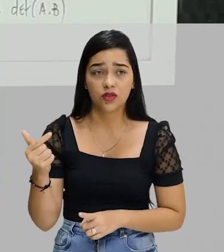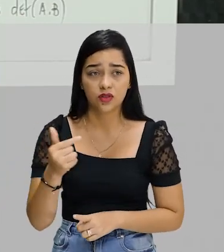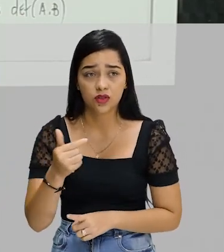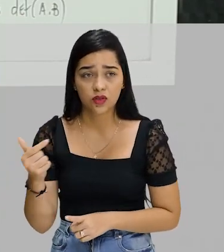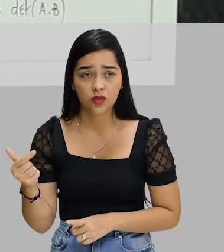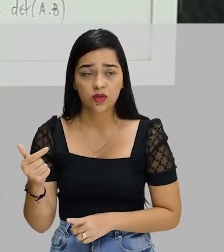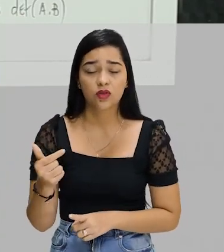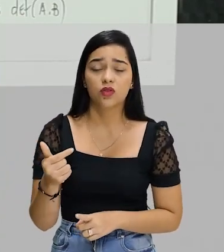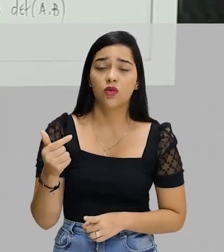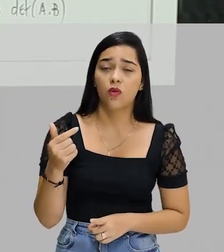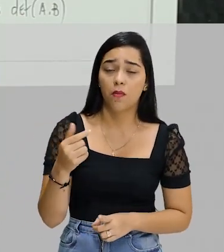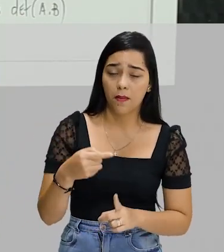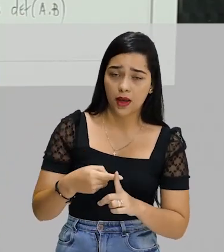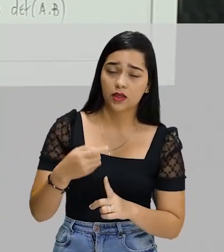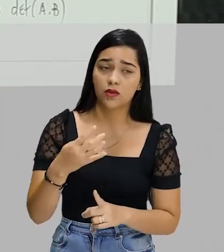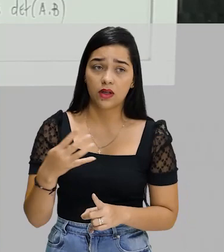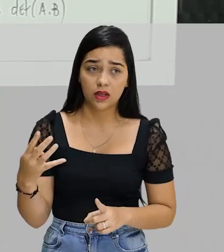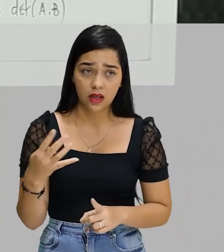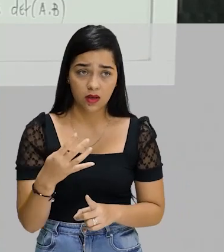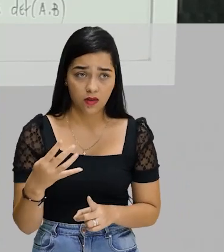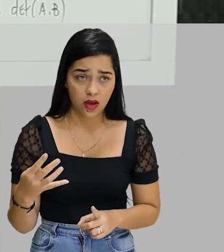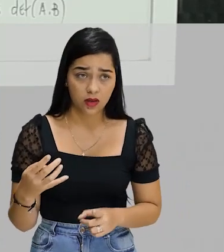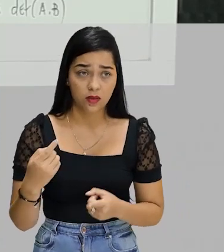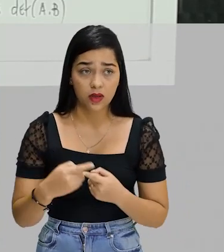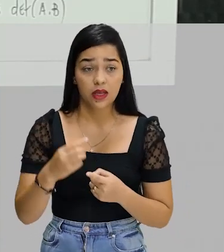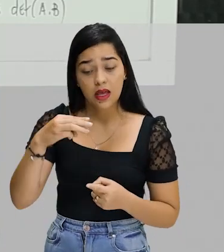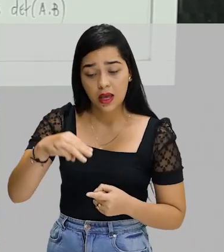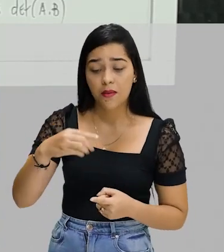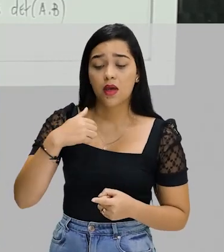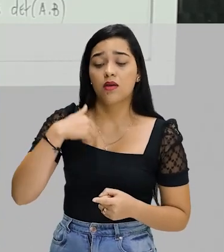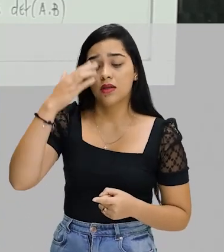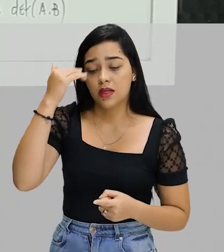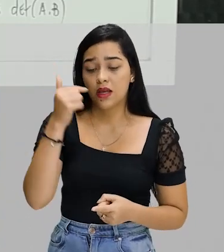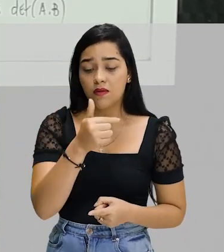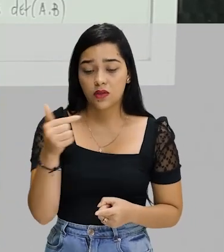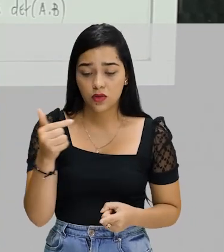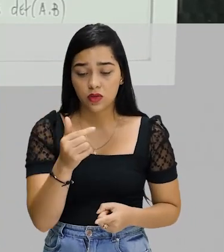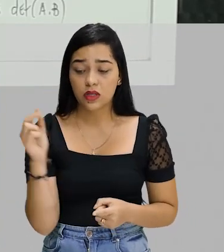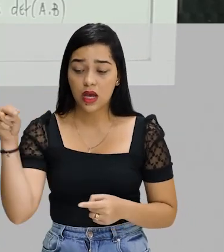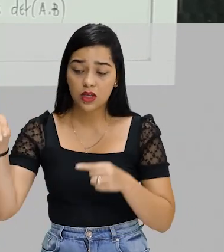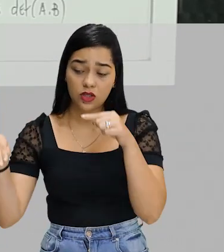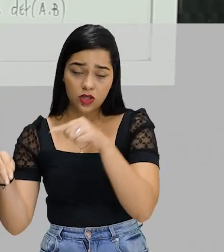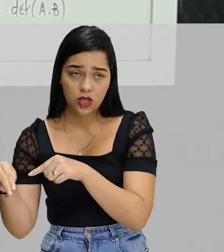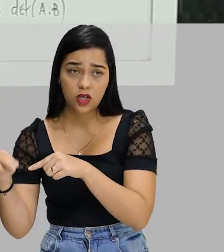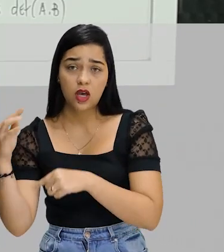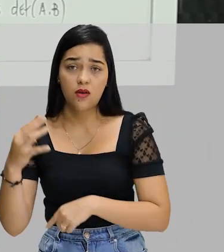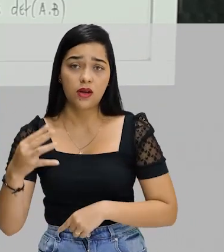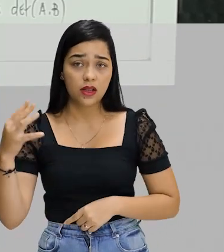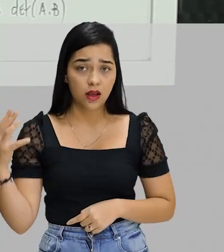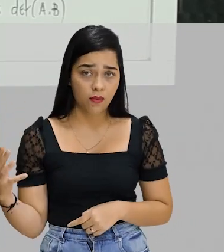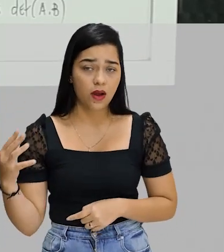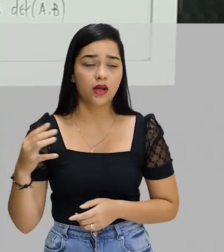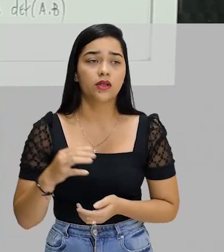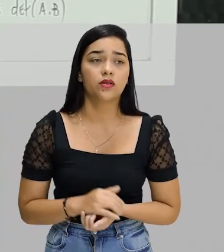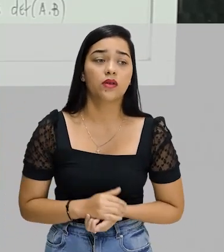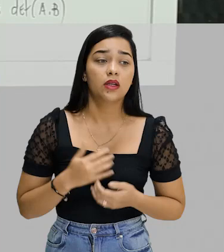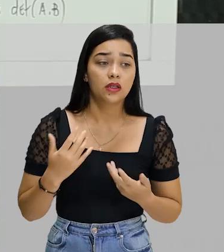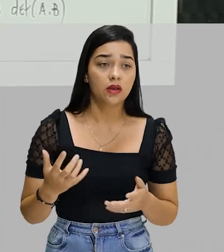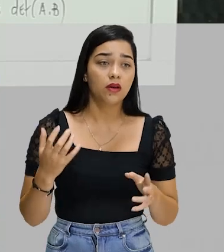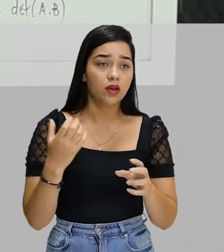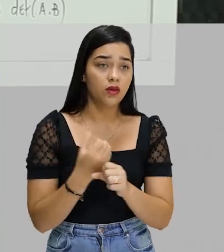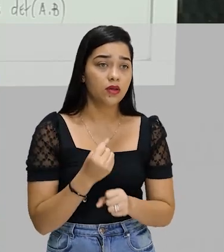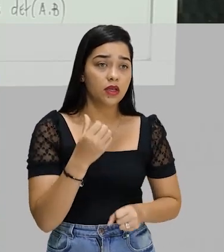mais 44, né? Que o determinante de M eu sei que é 22. A de N pela propriedade é 44. Então aqui vai